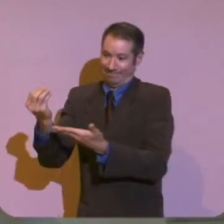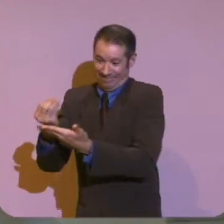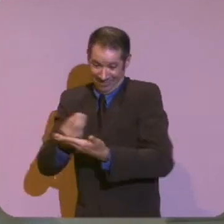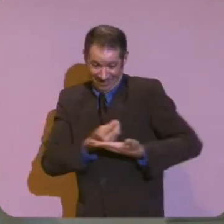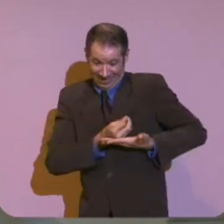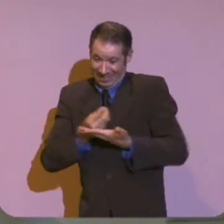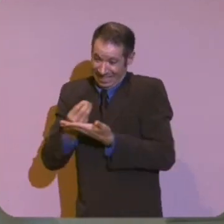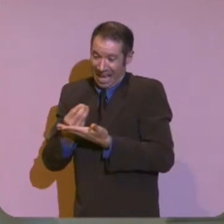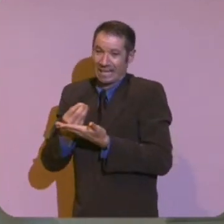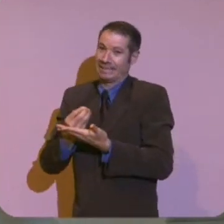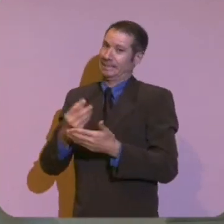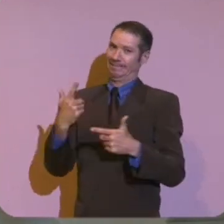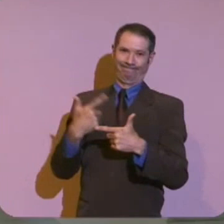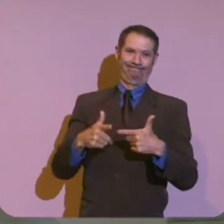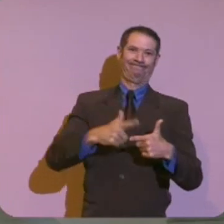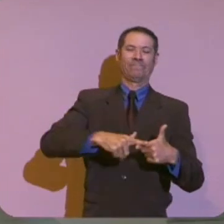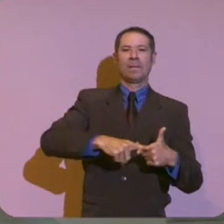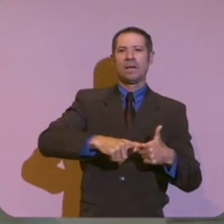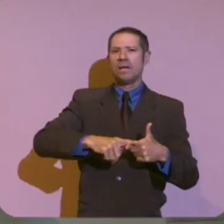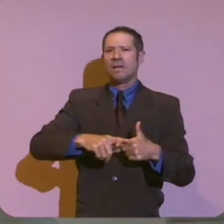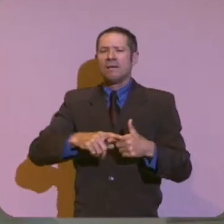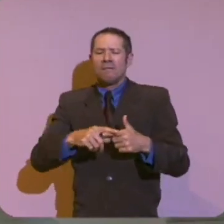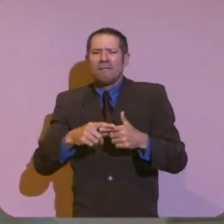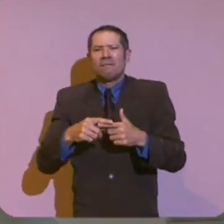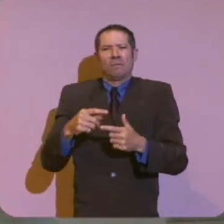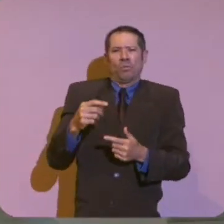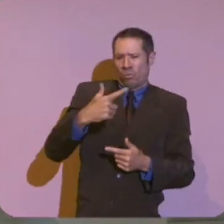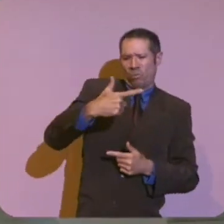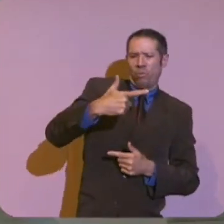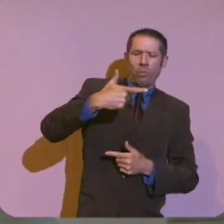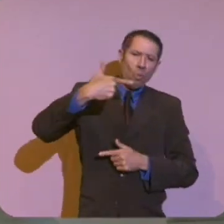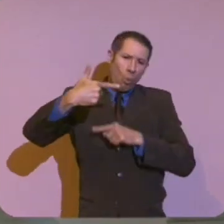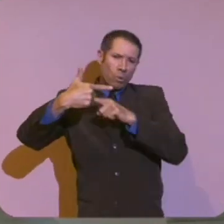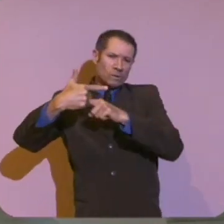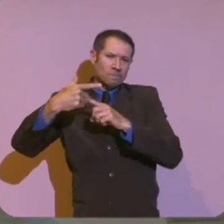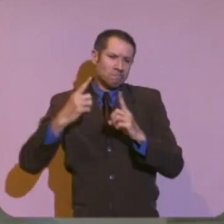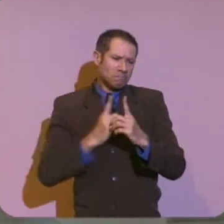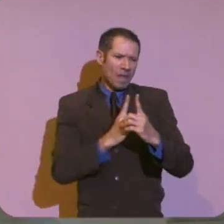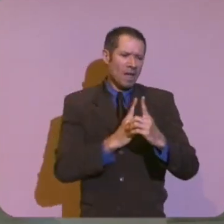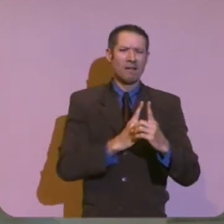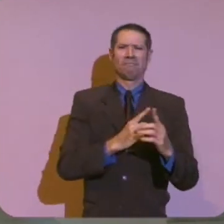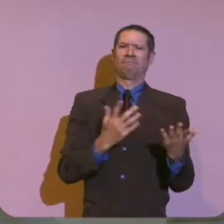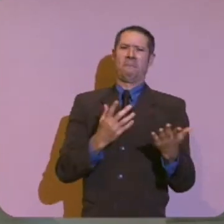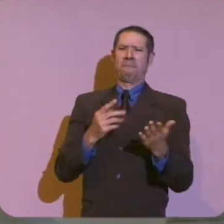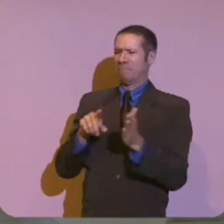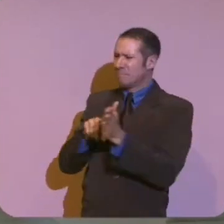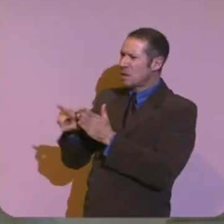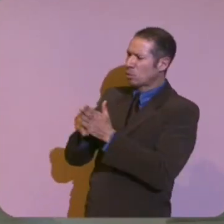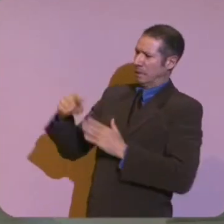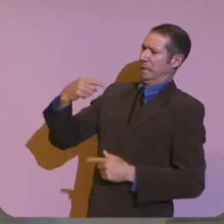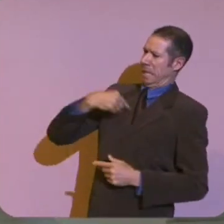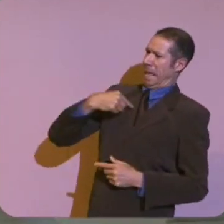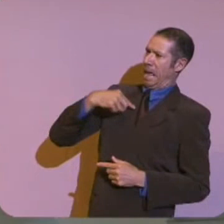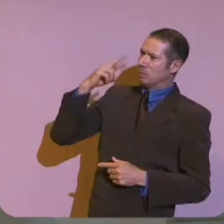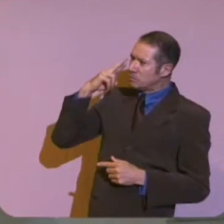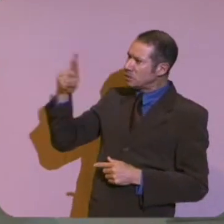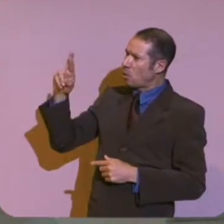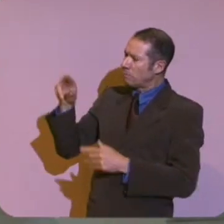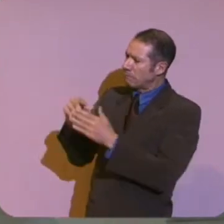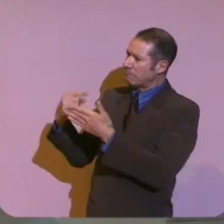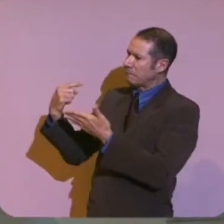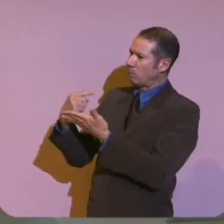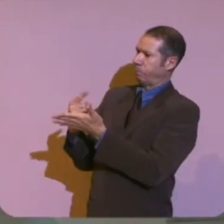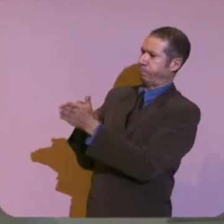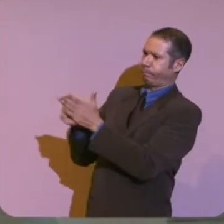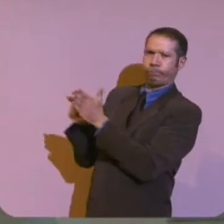E todos começam a perguntar, os 12 perguntam: sou eu, Senhor? Sou eu,